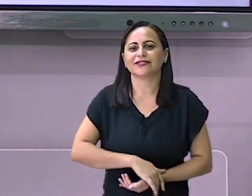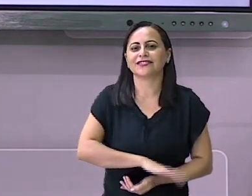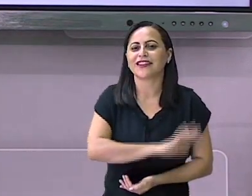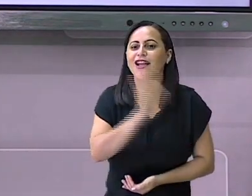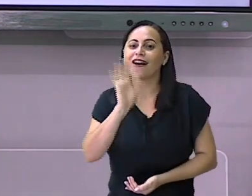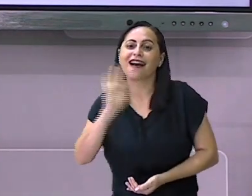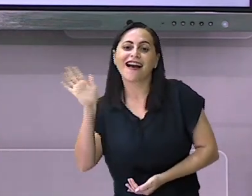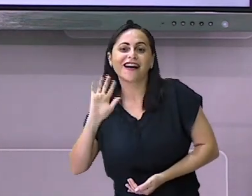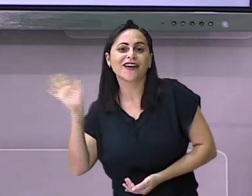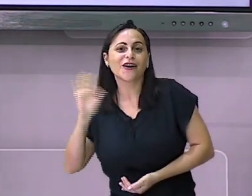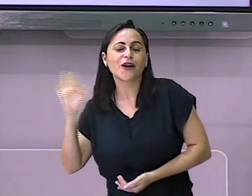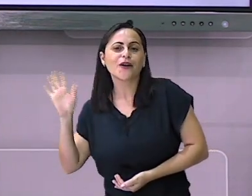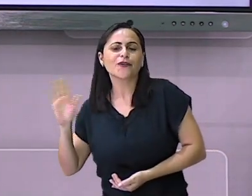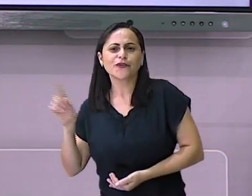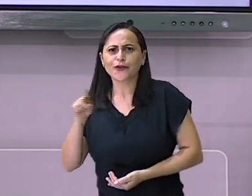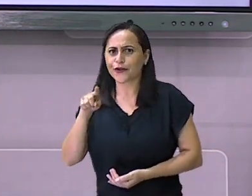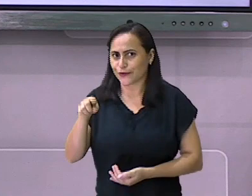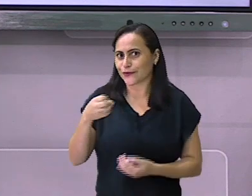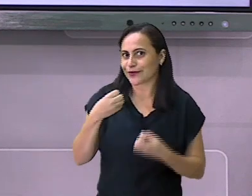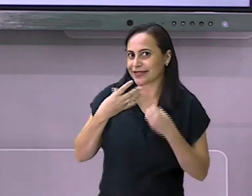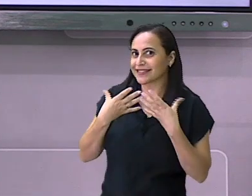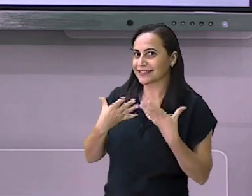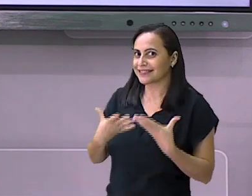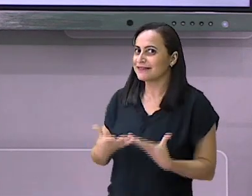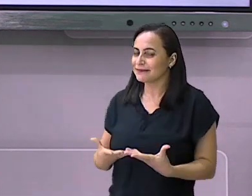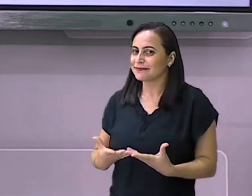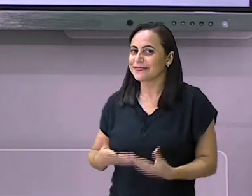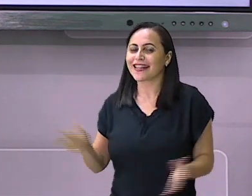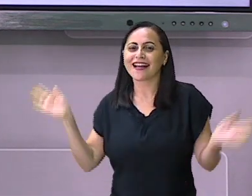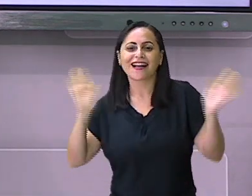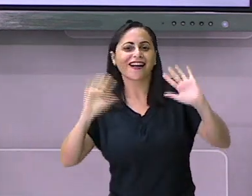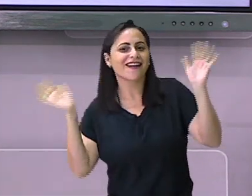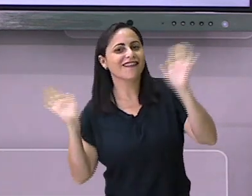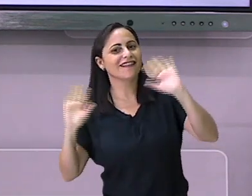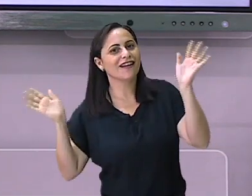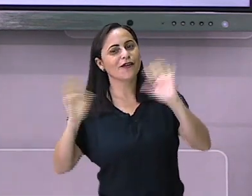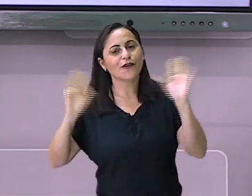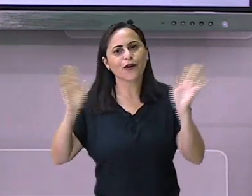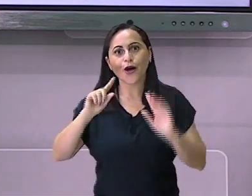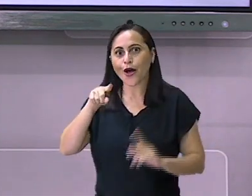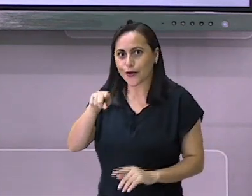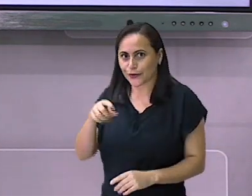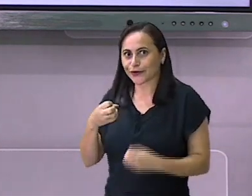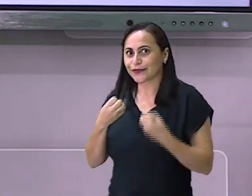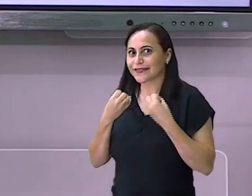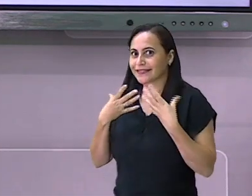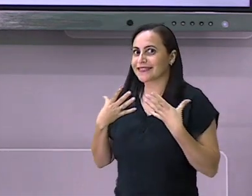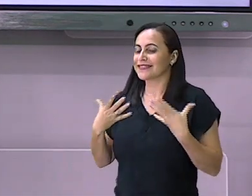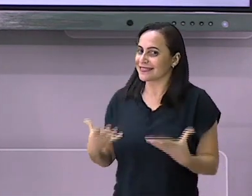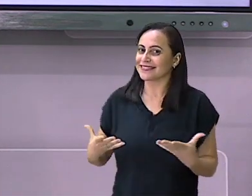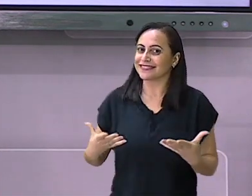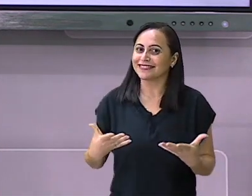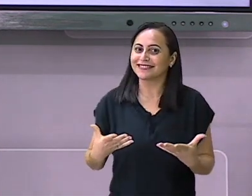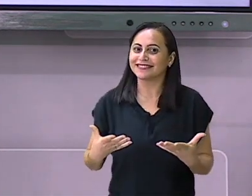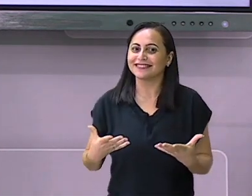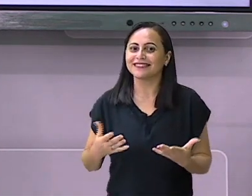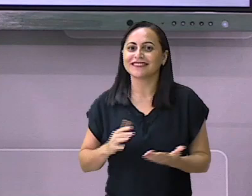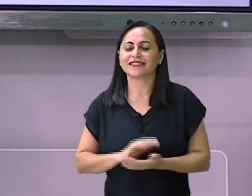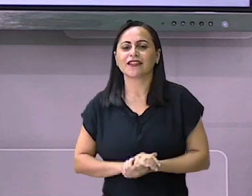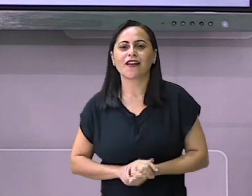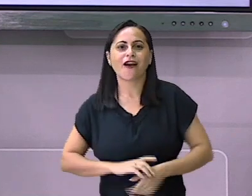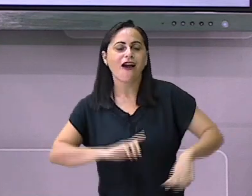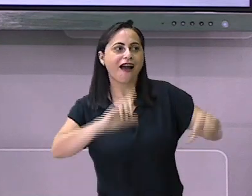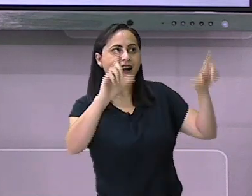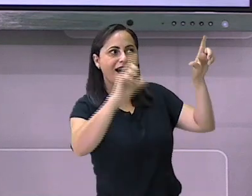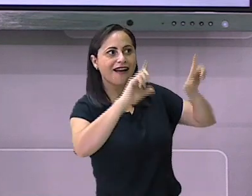Olá, olá, como é que você está? Olá, olá, como é que você está?